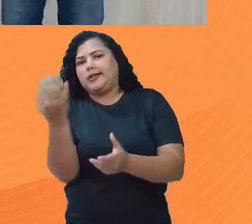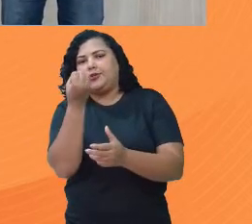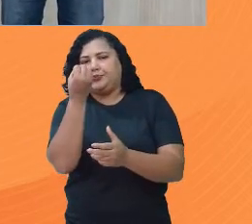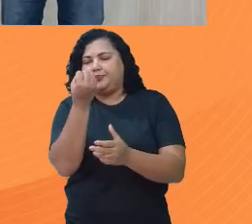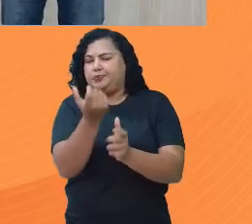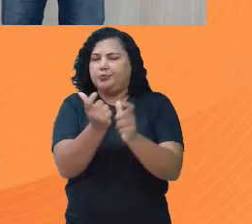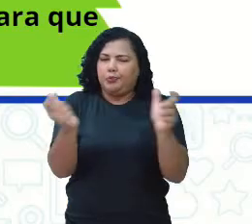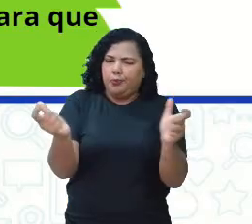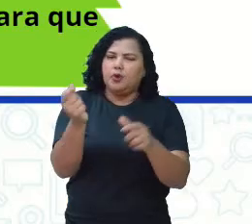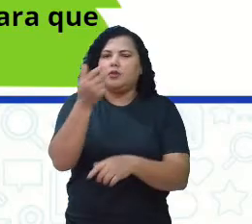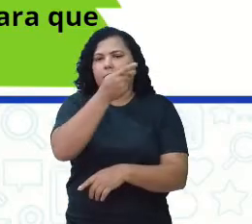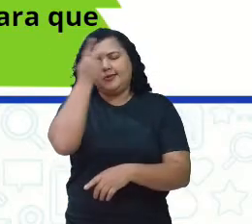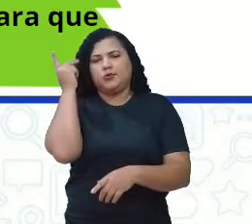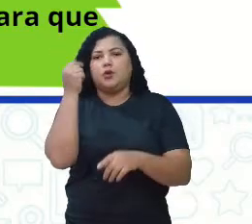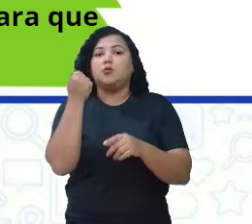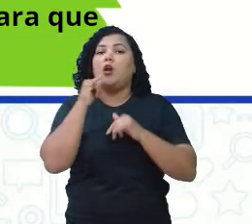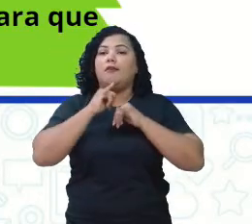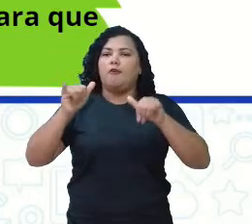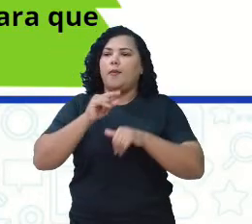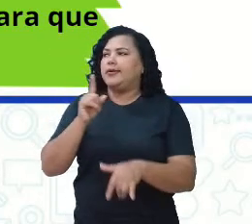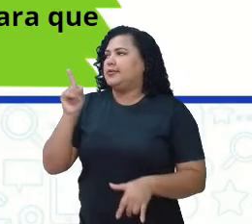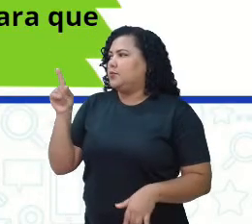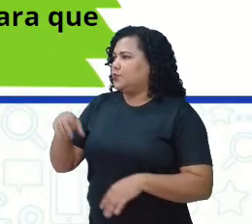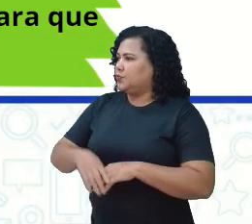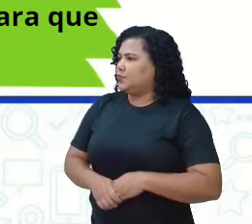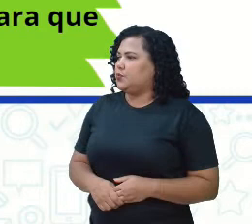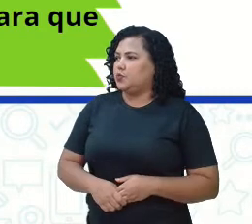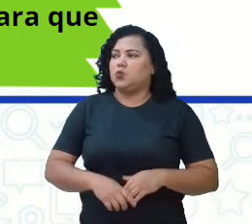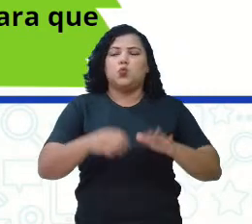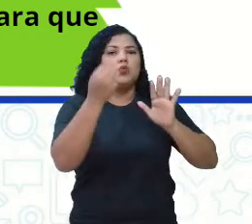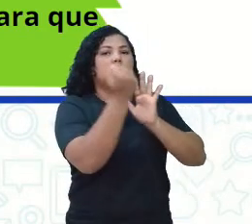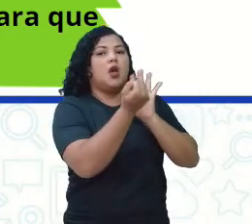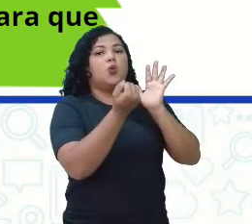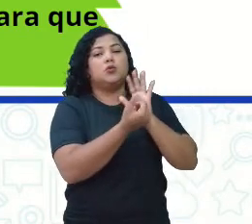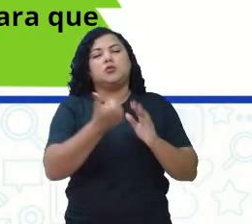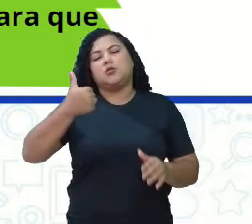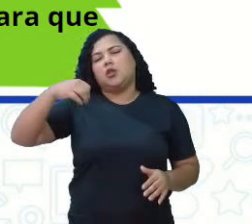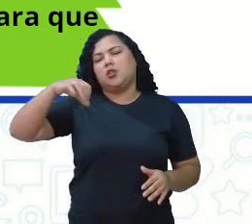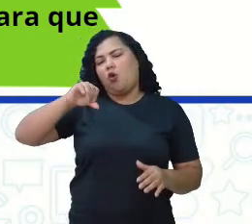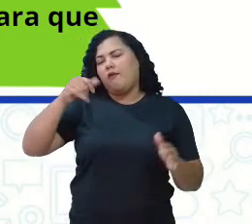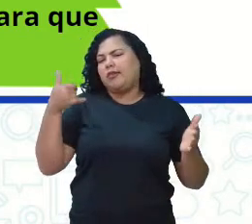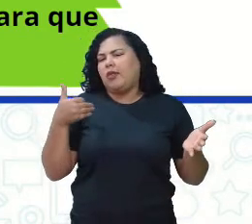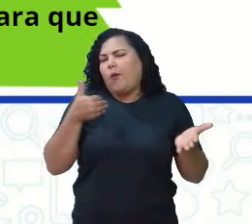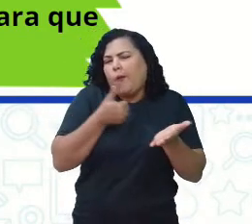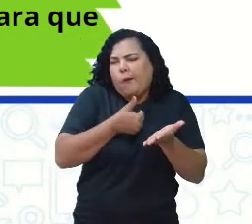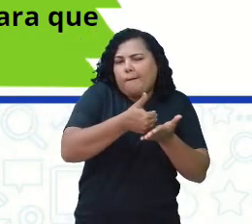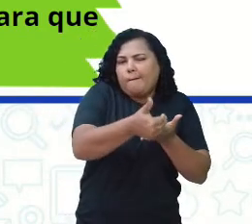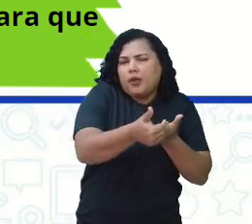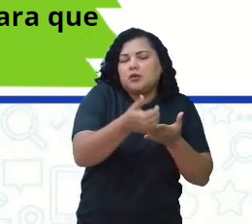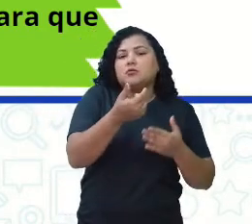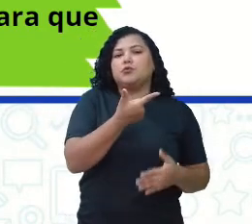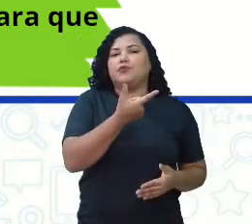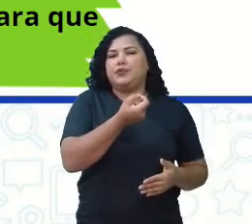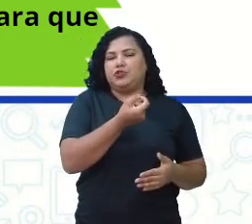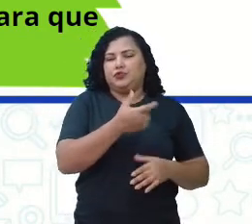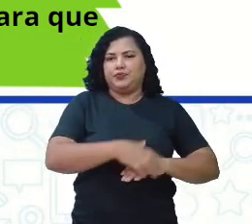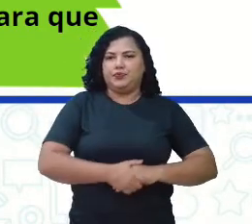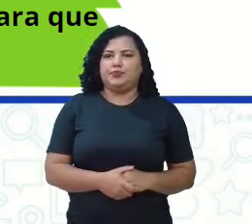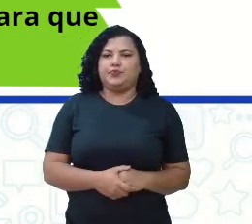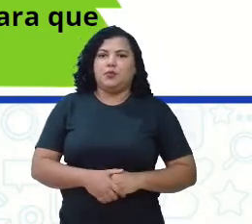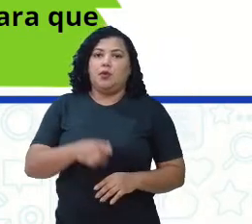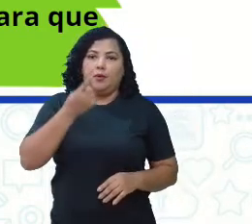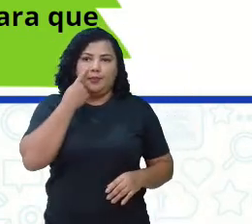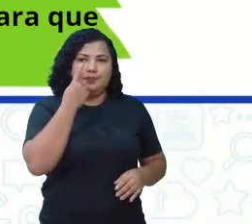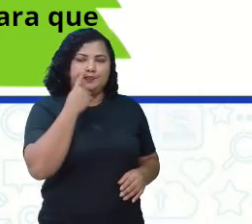do Recife durante o século XIX até o início do século XX. Então vocês podem observar aí o crescimento da população, que